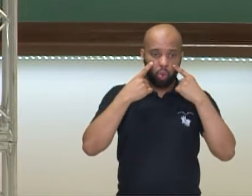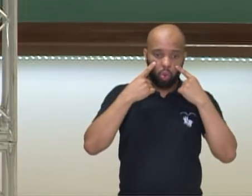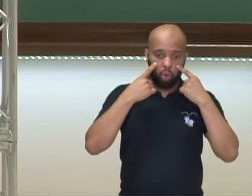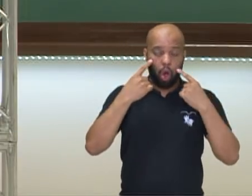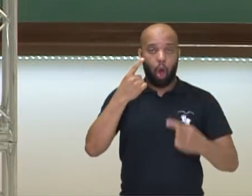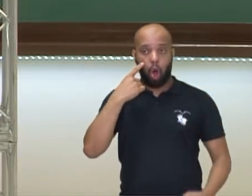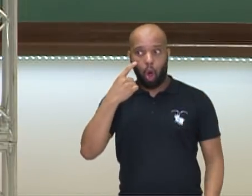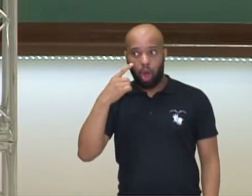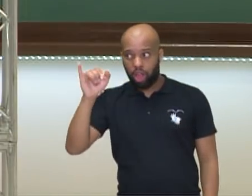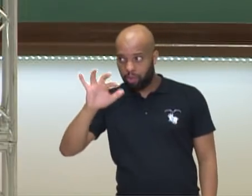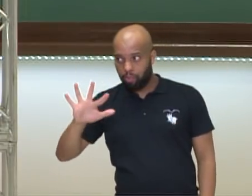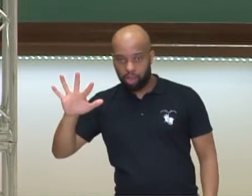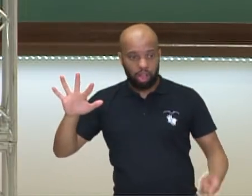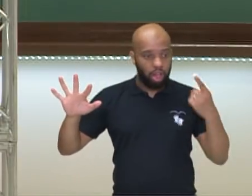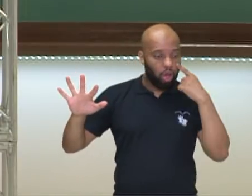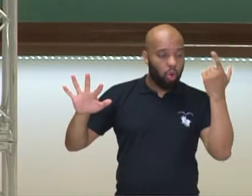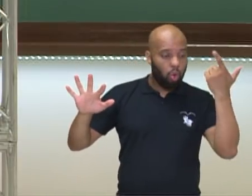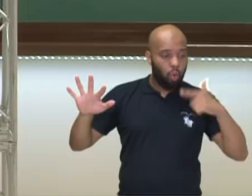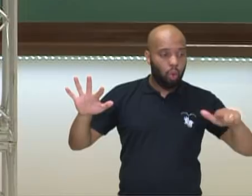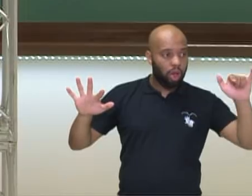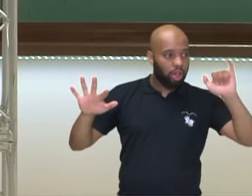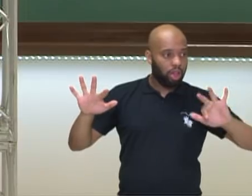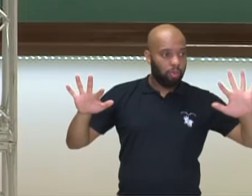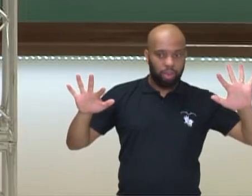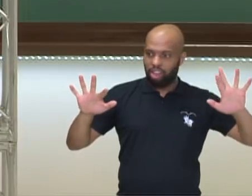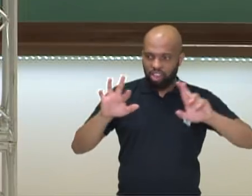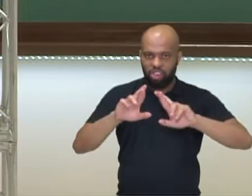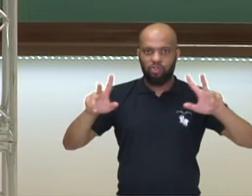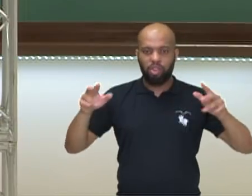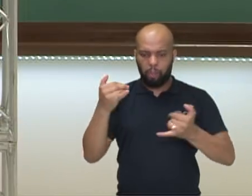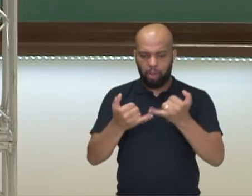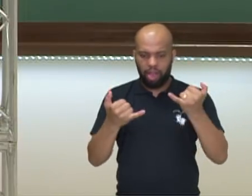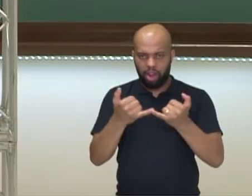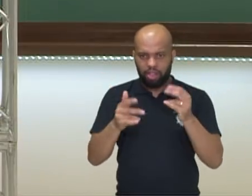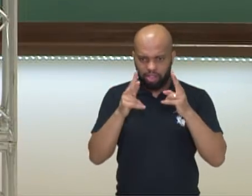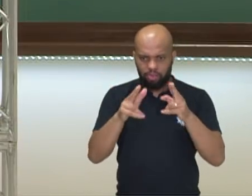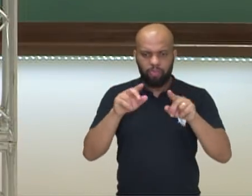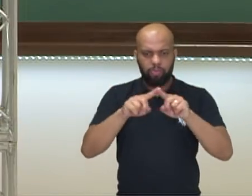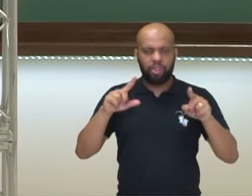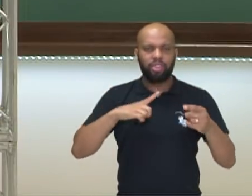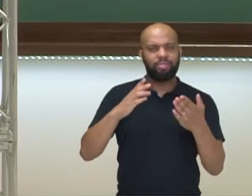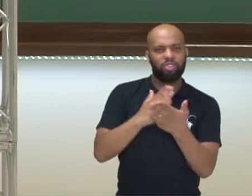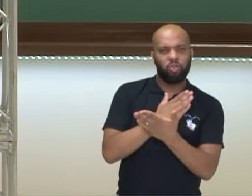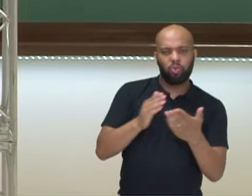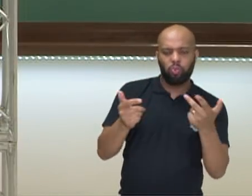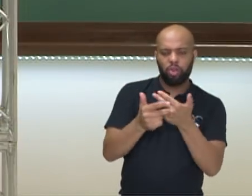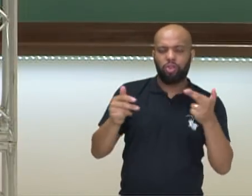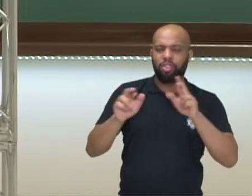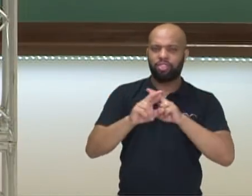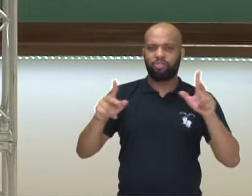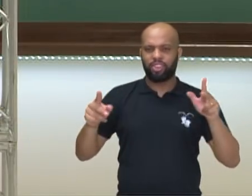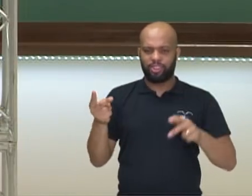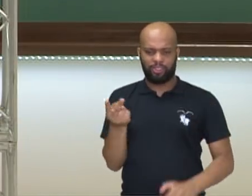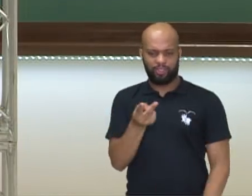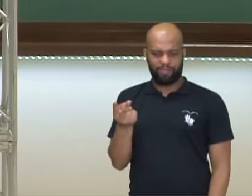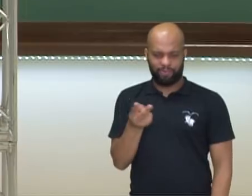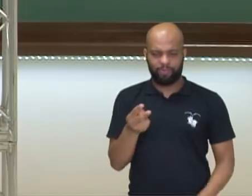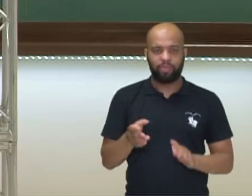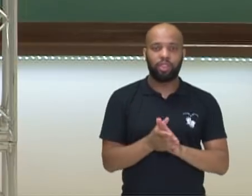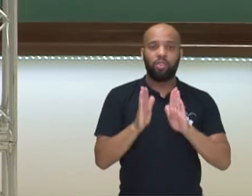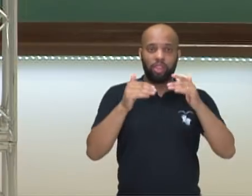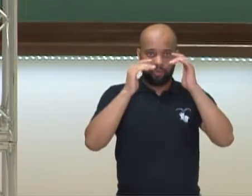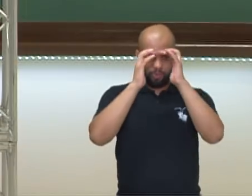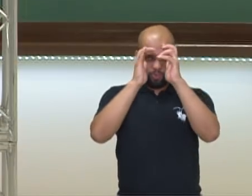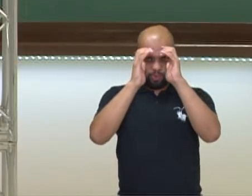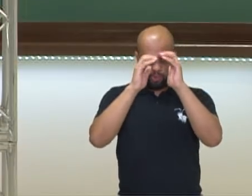uma imagem. Elas parecem iguais, mas elas têm alguma coisinha diferente entre elas. O